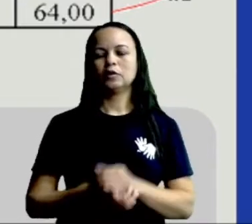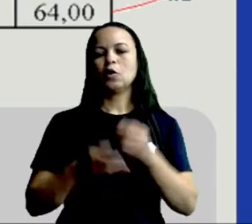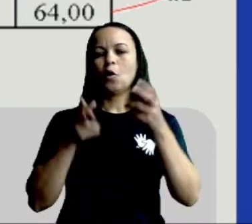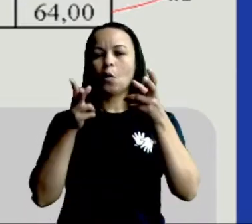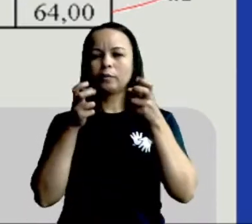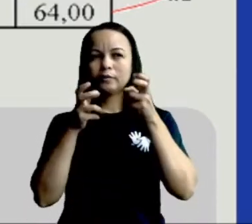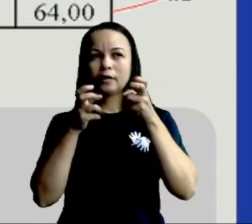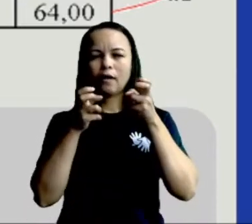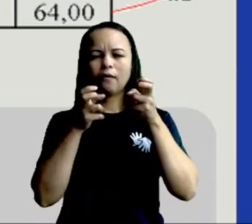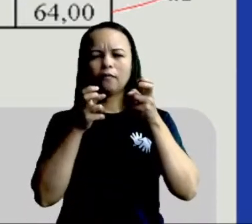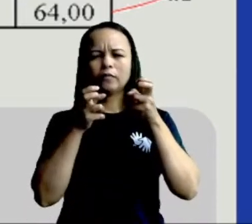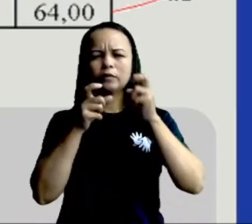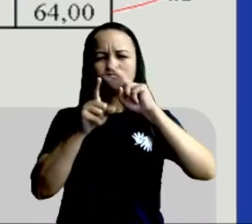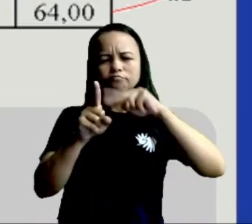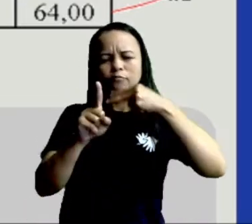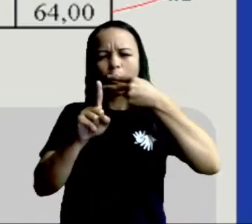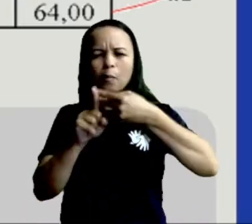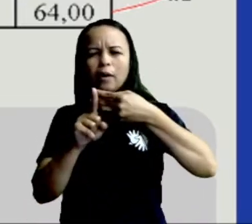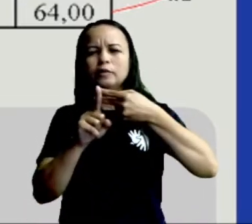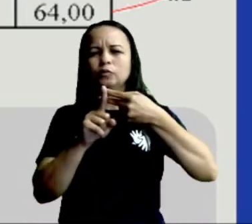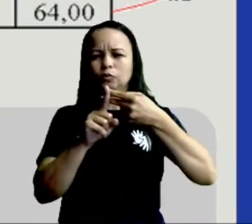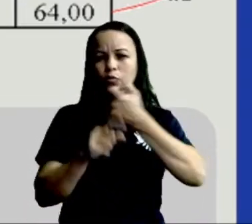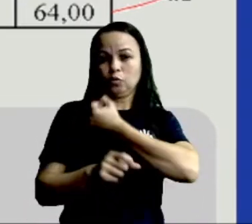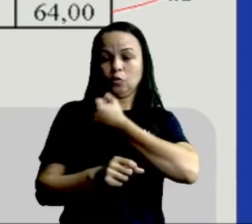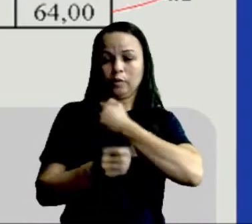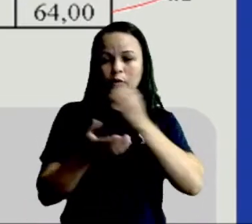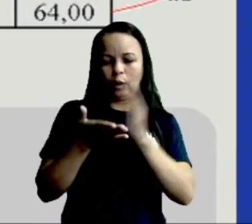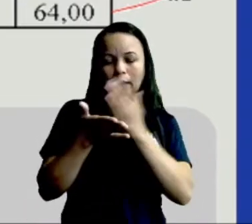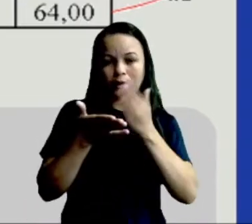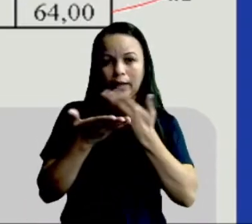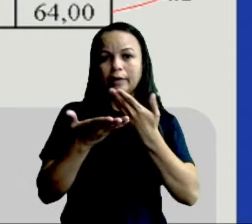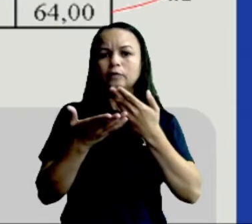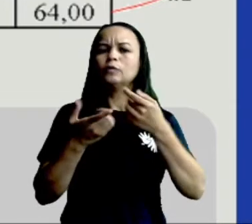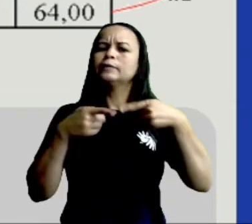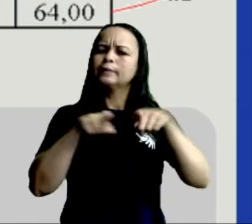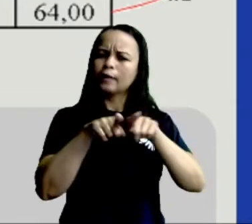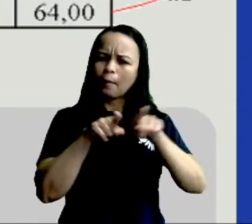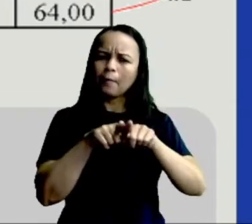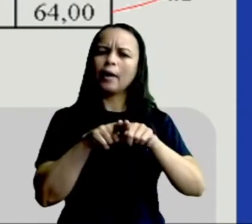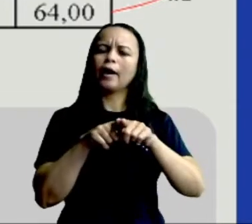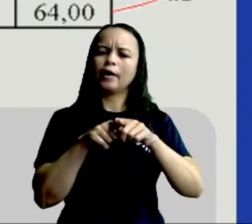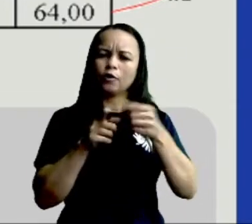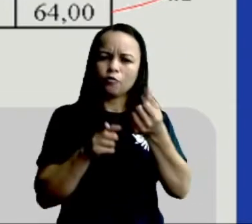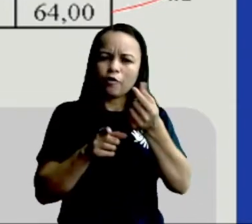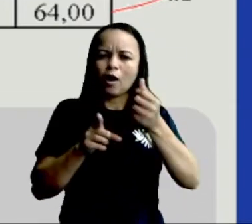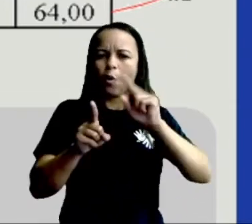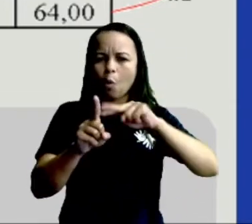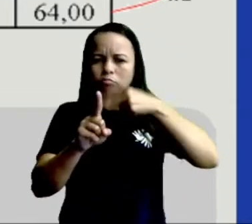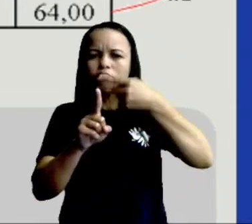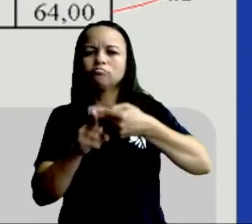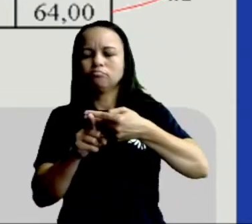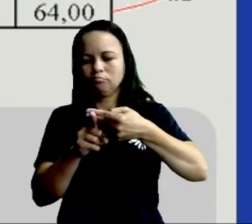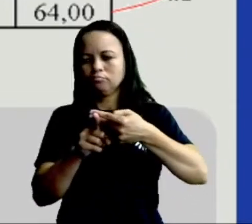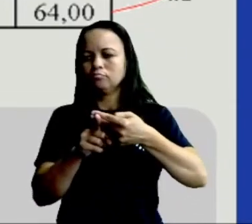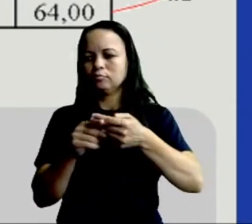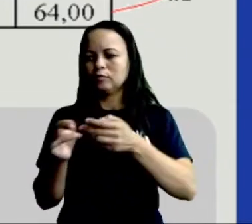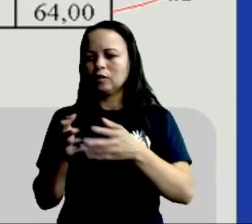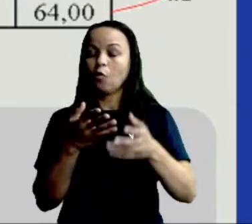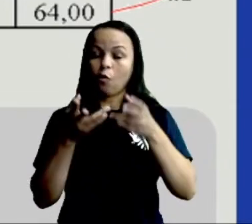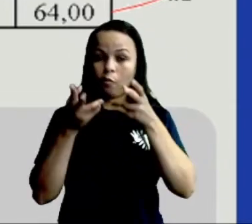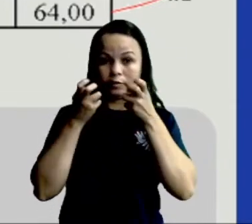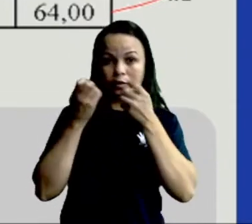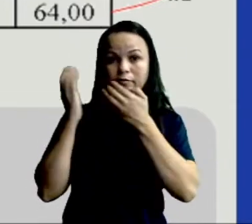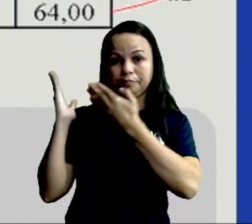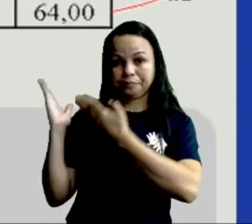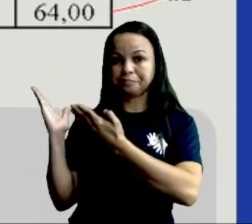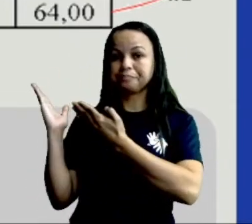se dobramos o número de cadernos, também dobramos o valor dos cadernos. Olha aí, confira a tabela aí